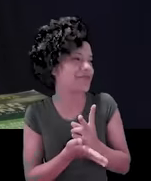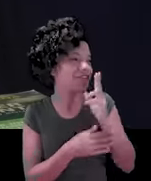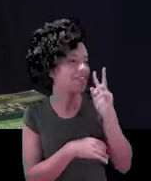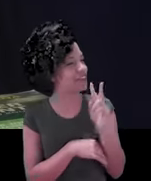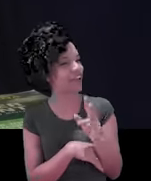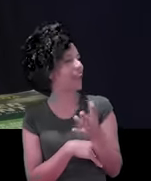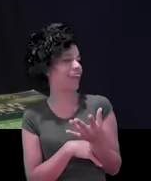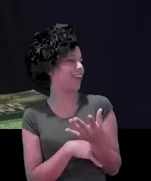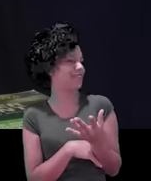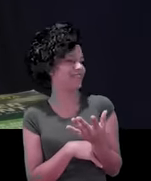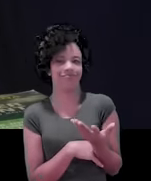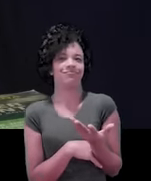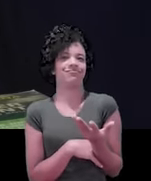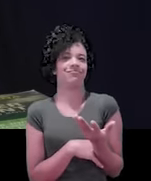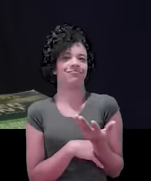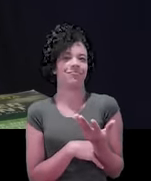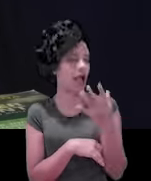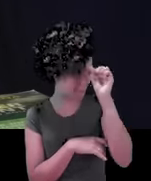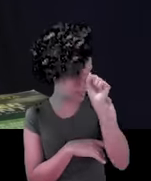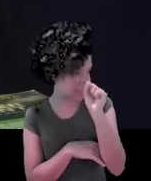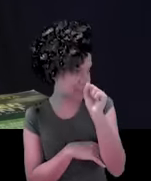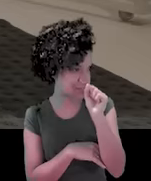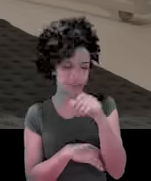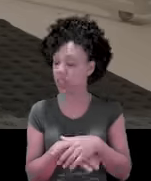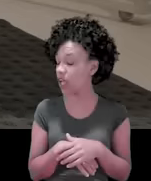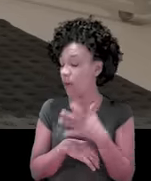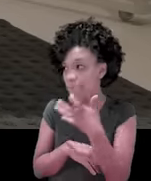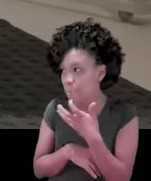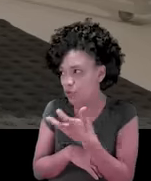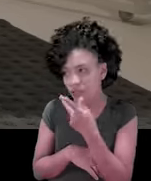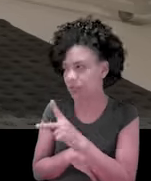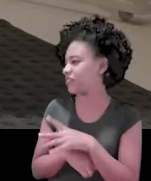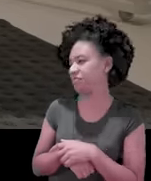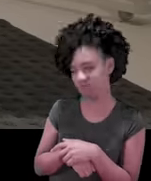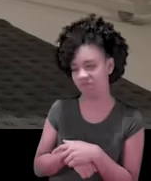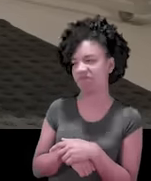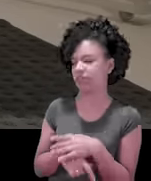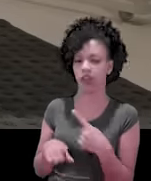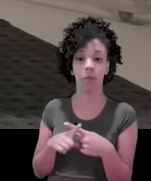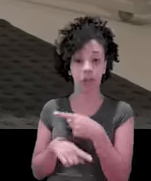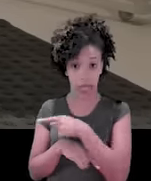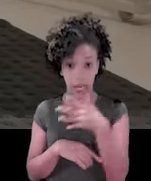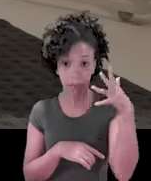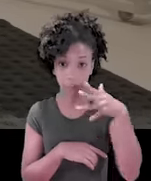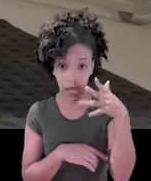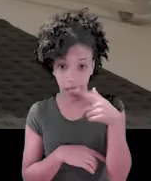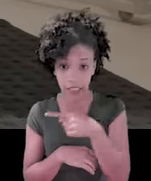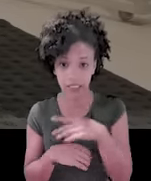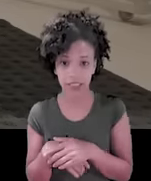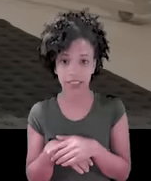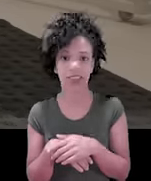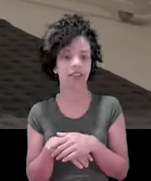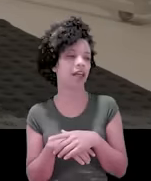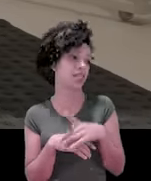ver de ver aprendizado as coisas falou que eu fiquei apaixonado por você porque esse cara tava dando a palestra dele